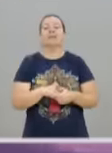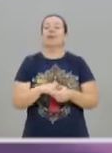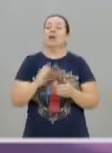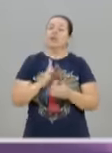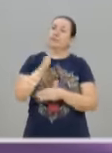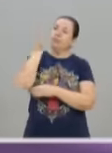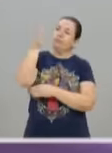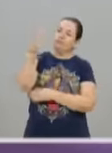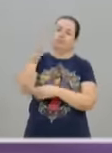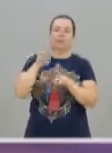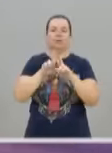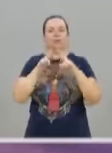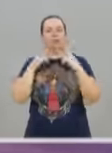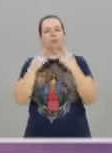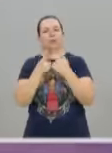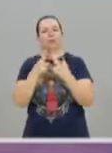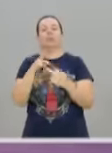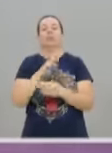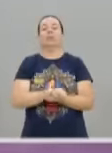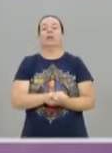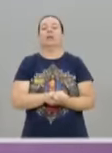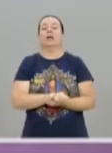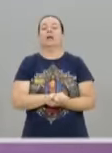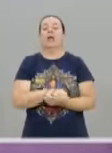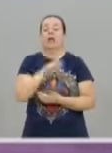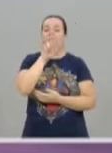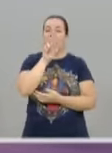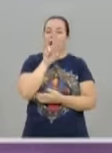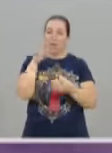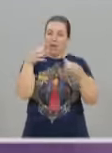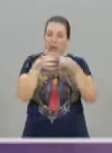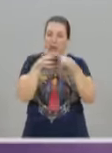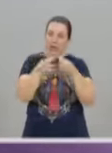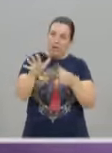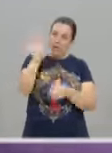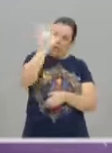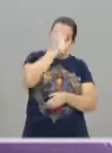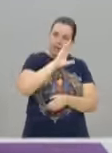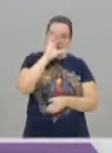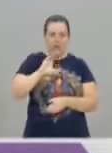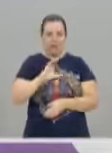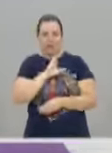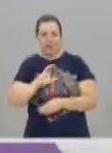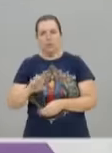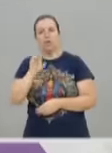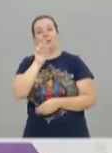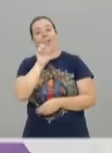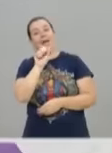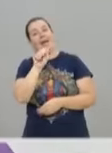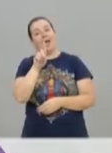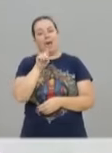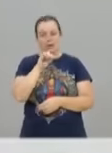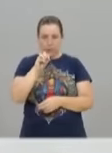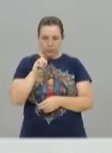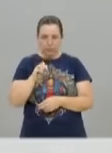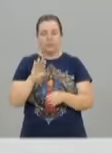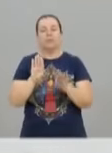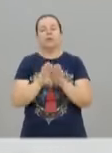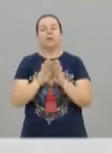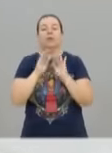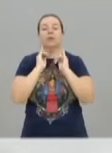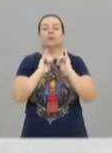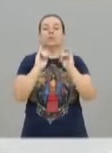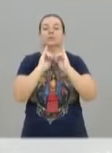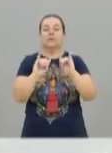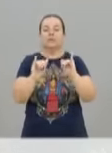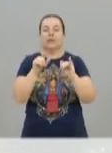da rcr rede Católica de rádio onde fomos anunciar também essa essa